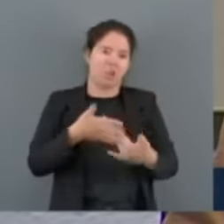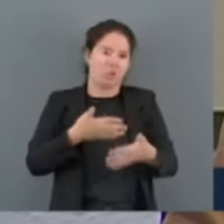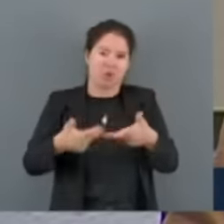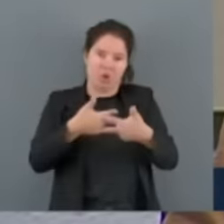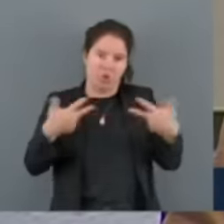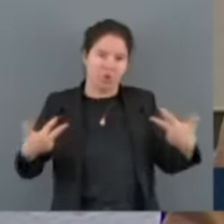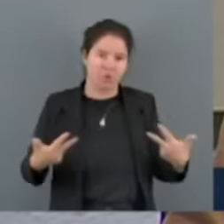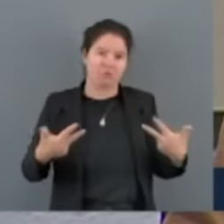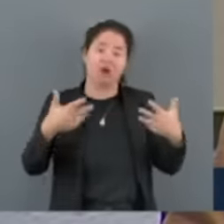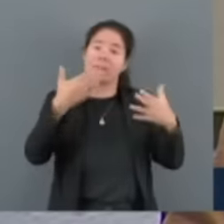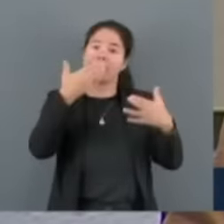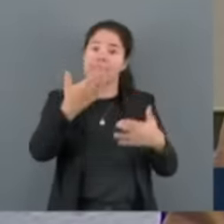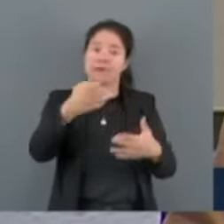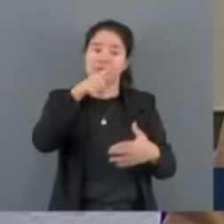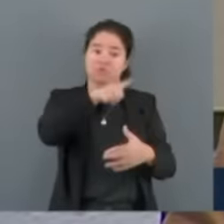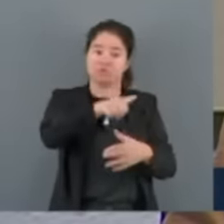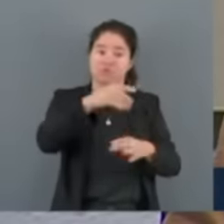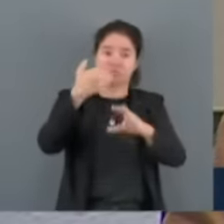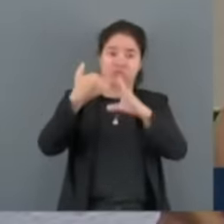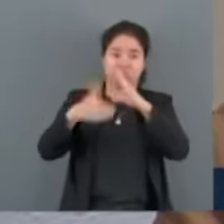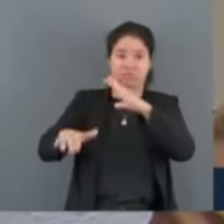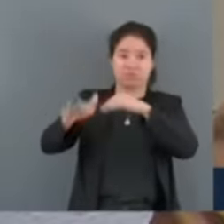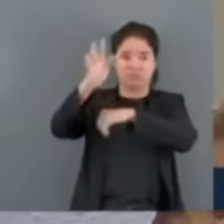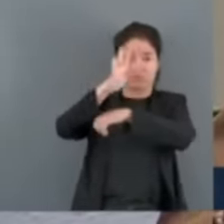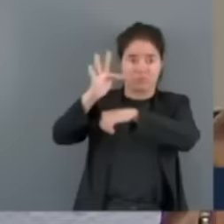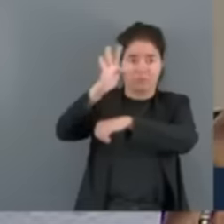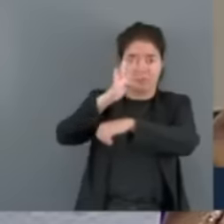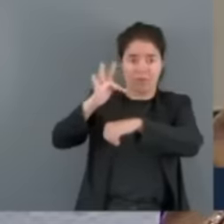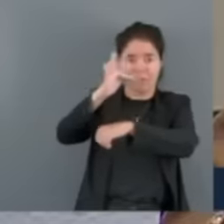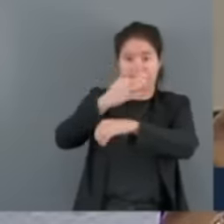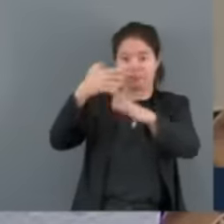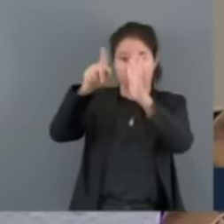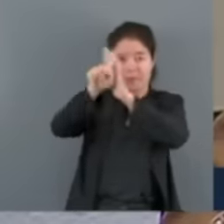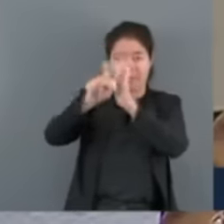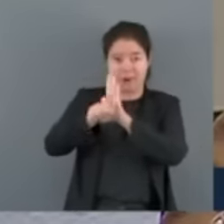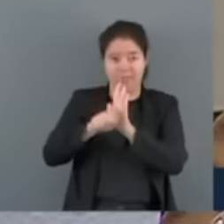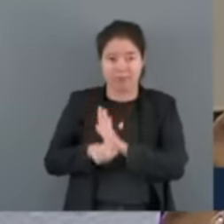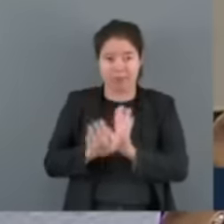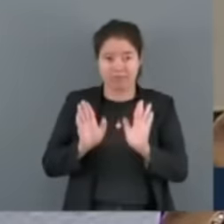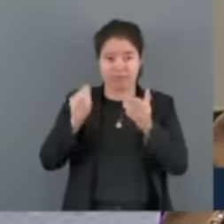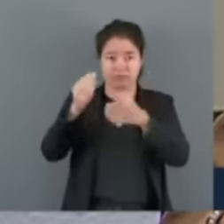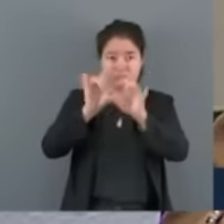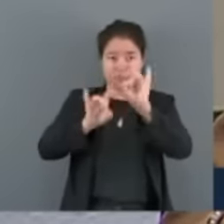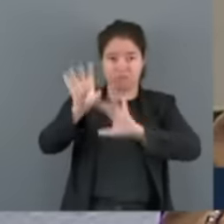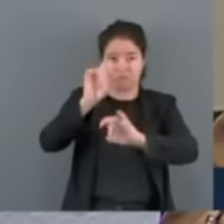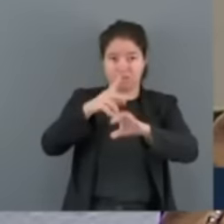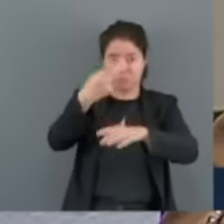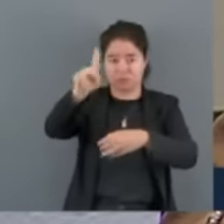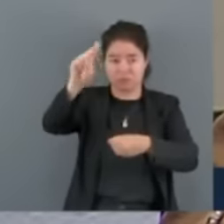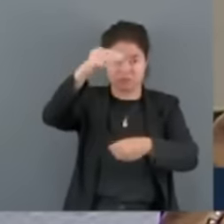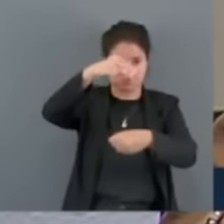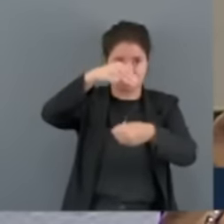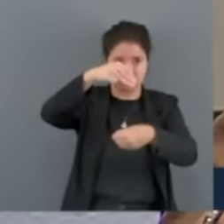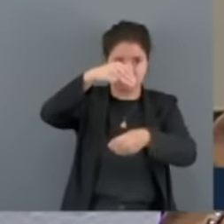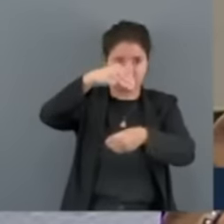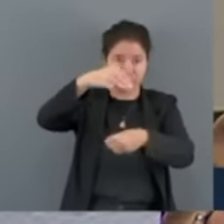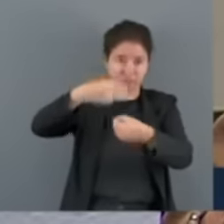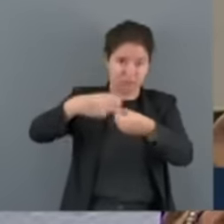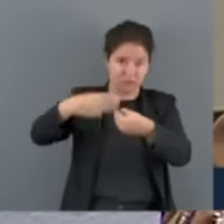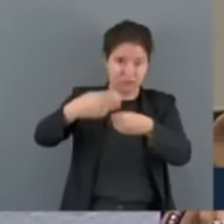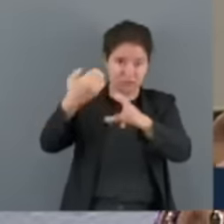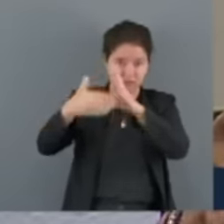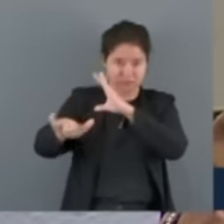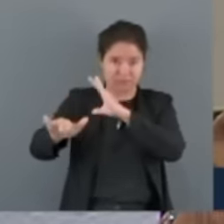senhor encaminhe formalmente, por gentileza, as questões específicas do município que o senhor citou. Então, nós